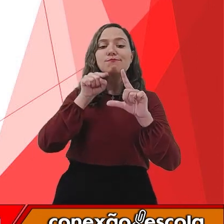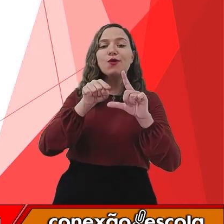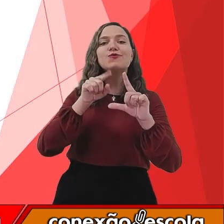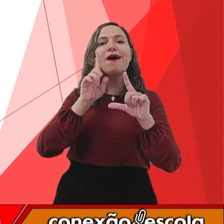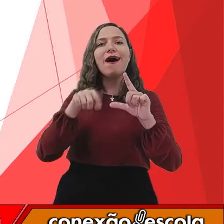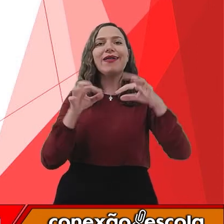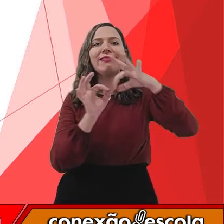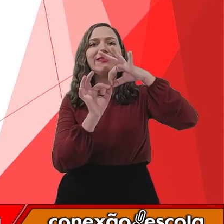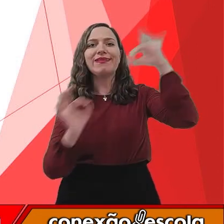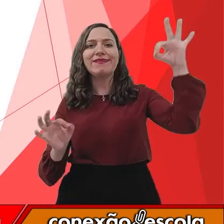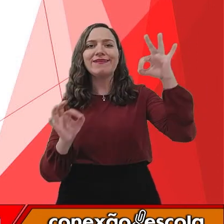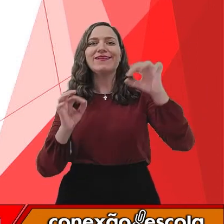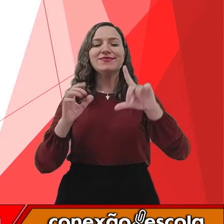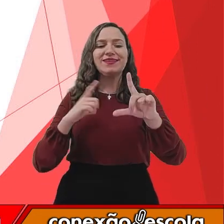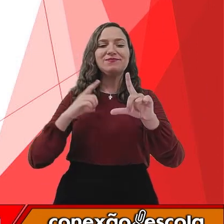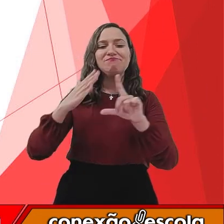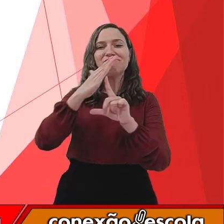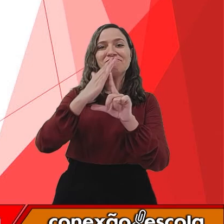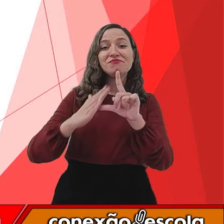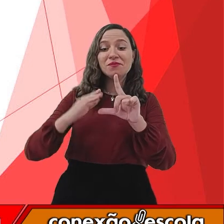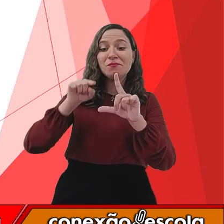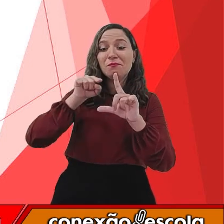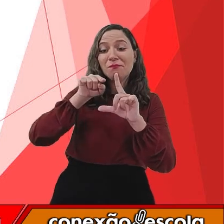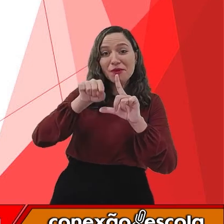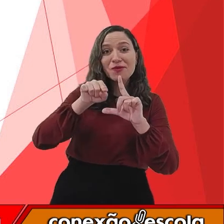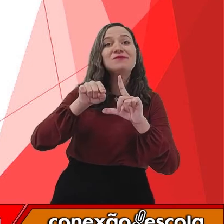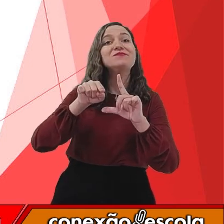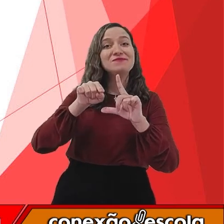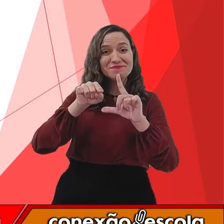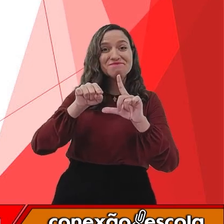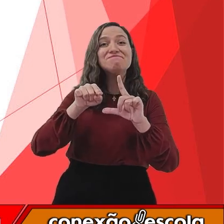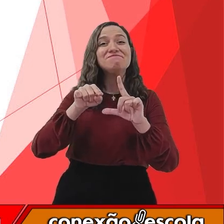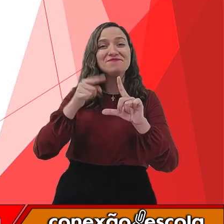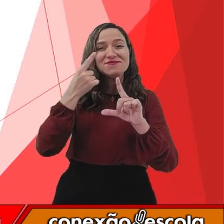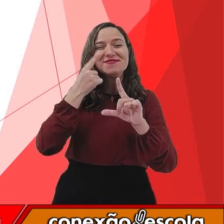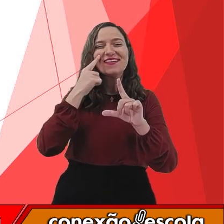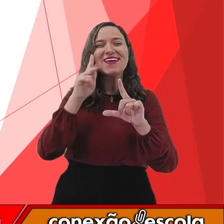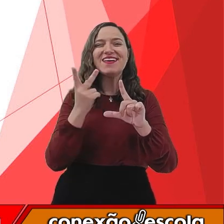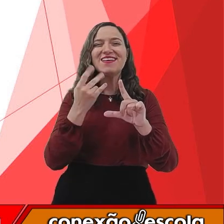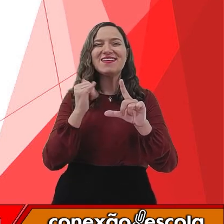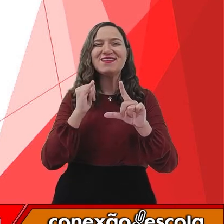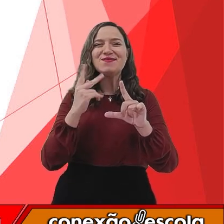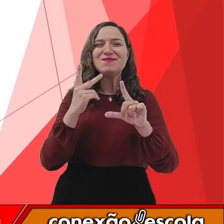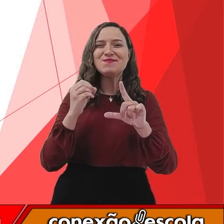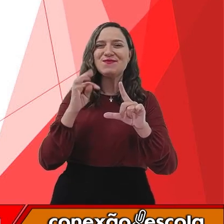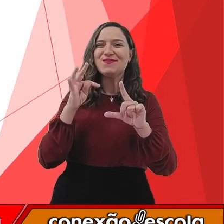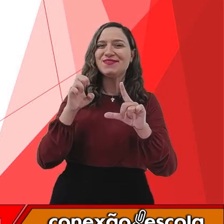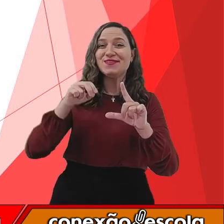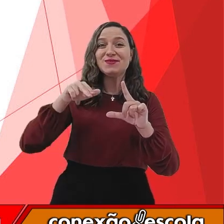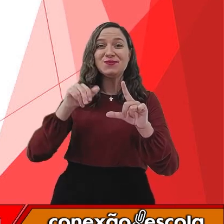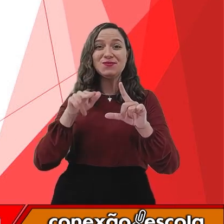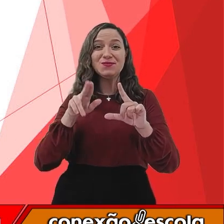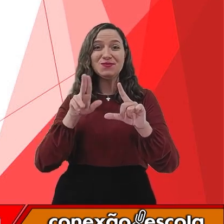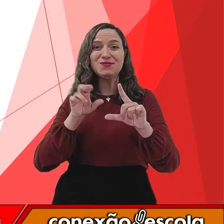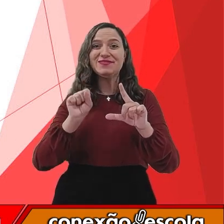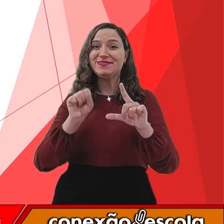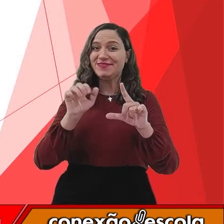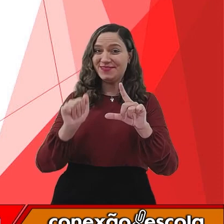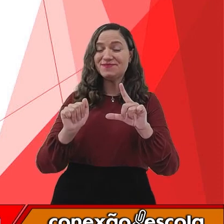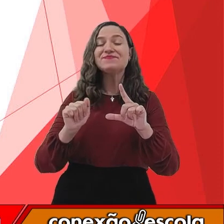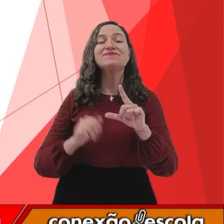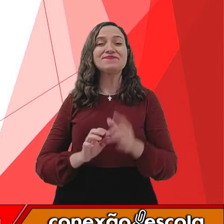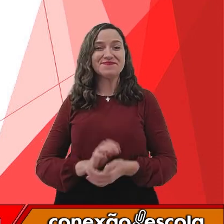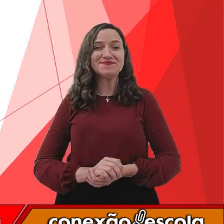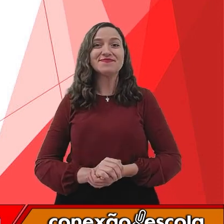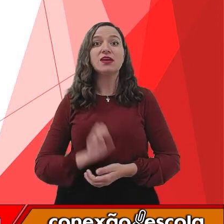do lado maior do triângulo retângulo, ou seja, da sua hipotenusa. Já se